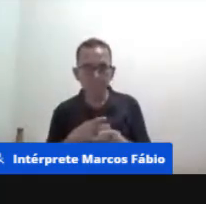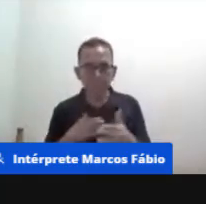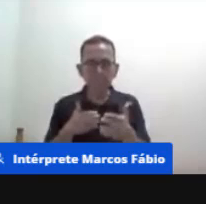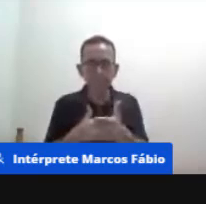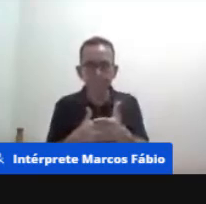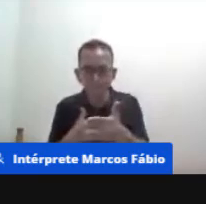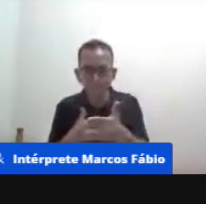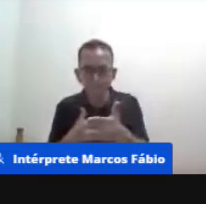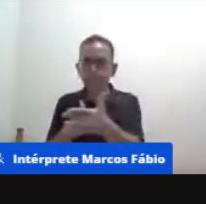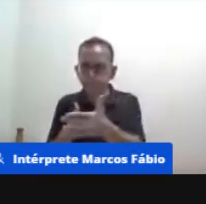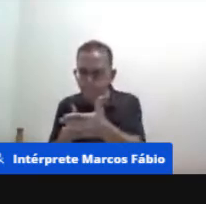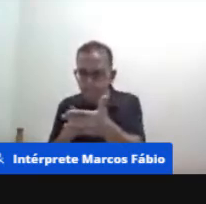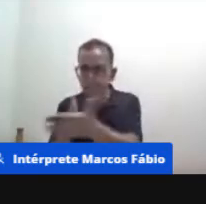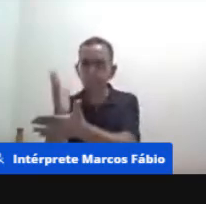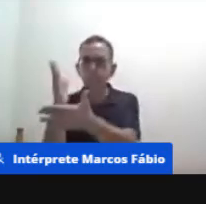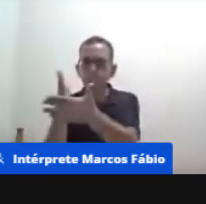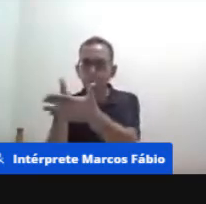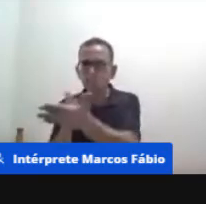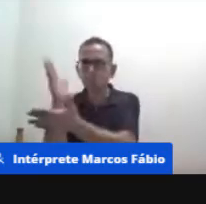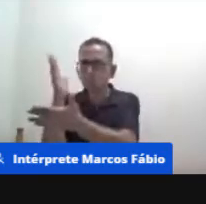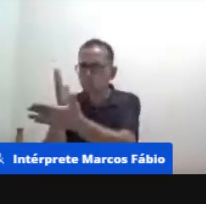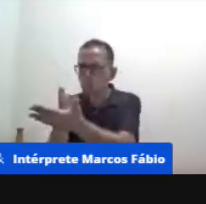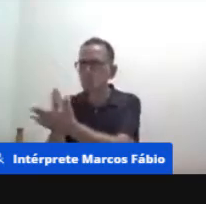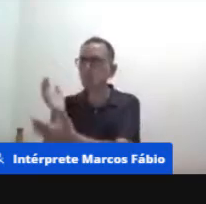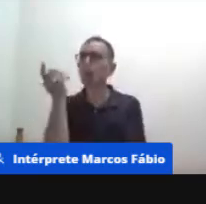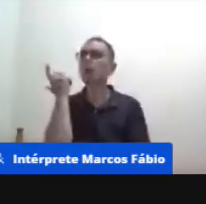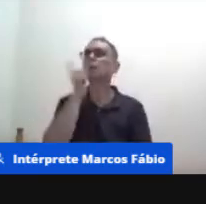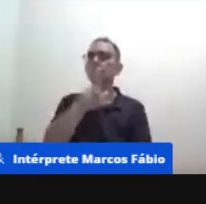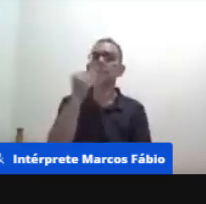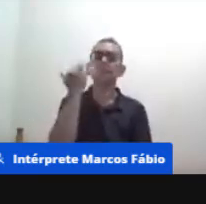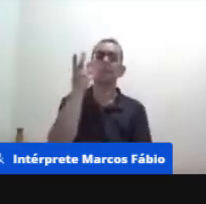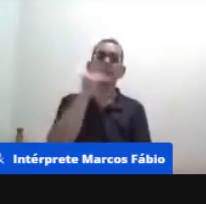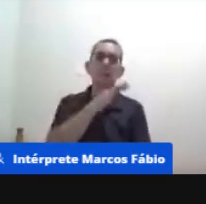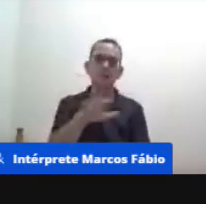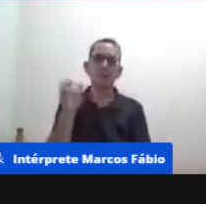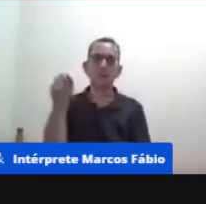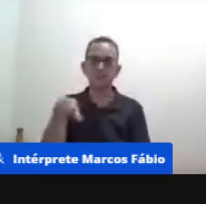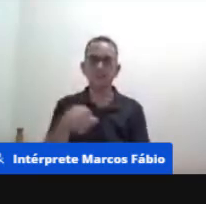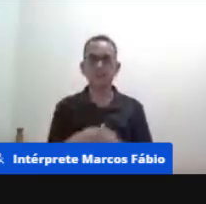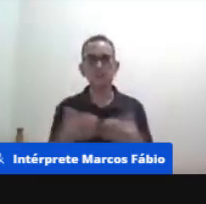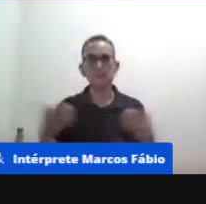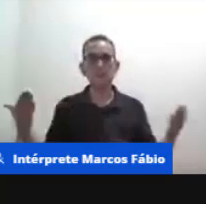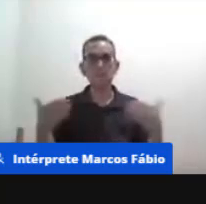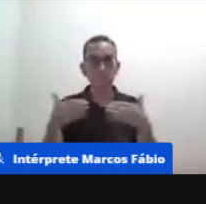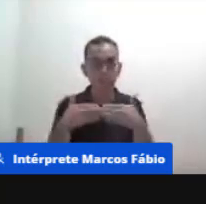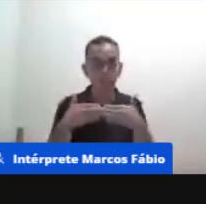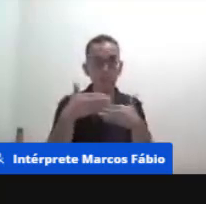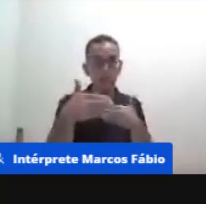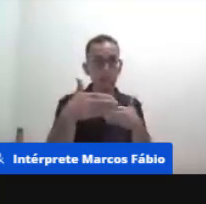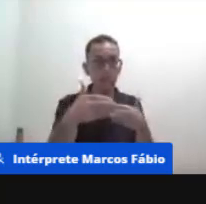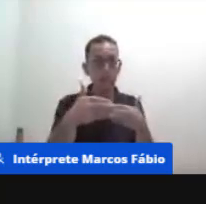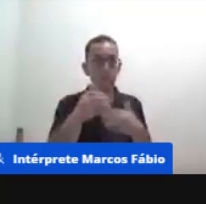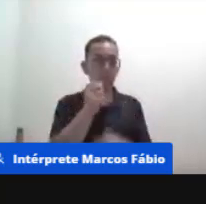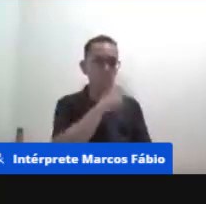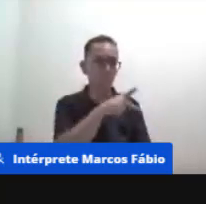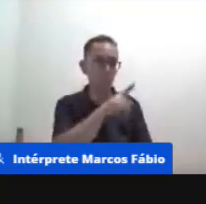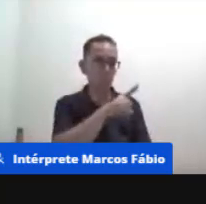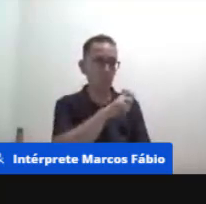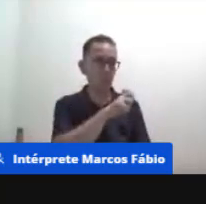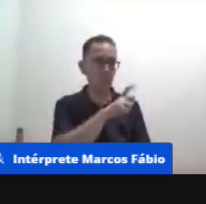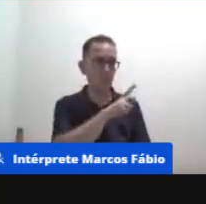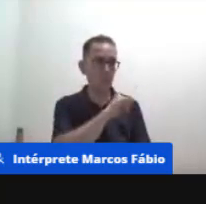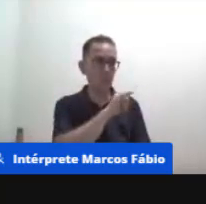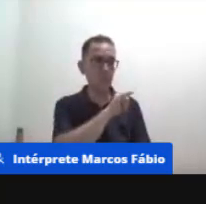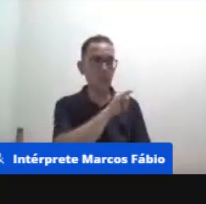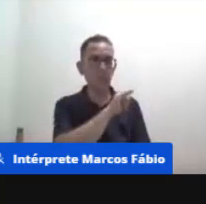proporcionando para esse aluno, para essa criança. Bom, a partir da fala da professora Ilse,